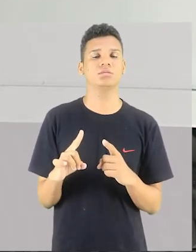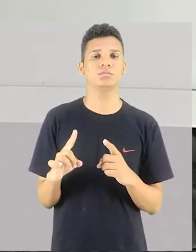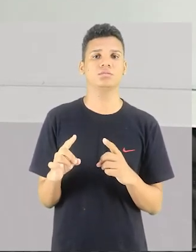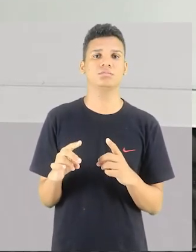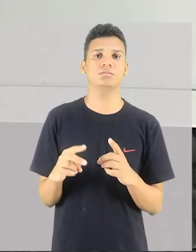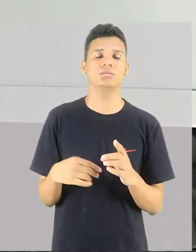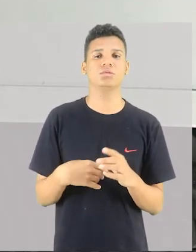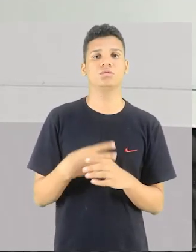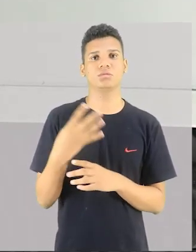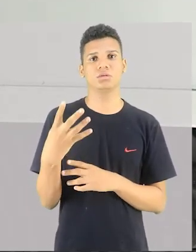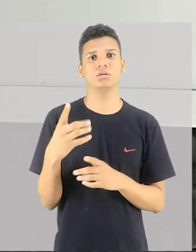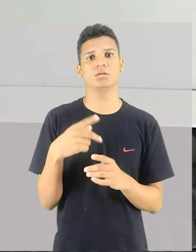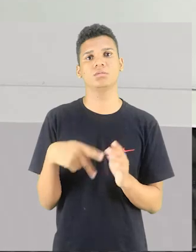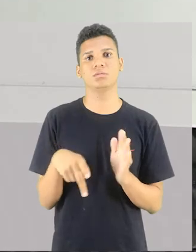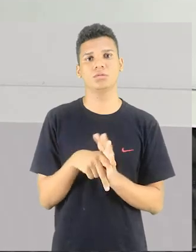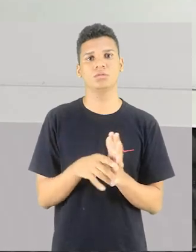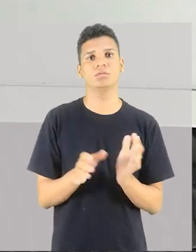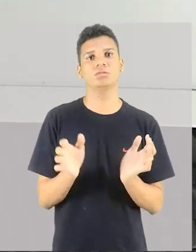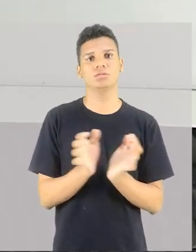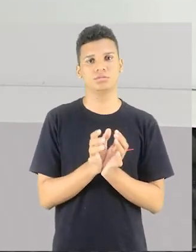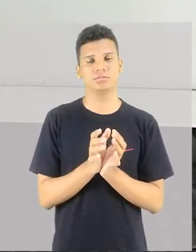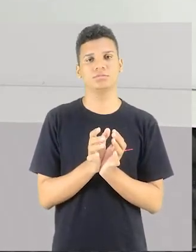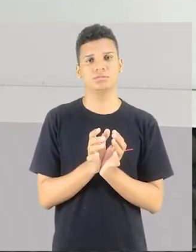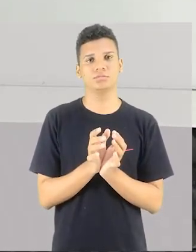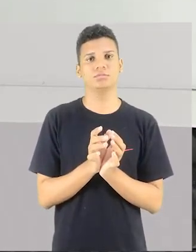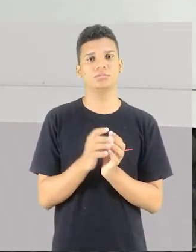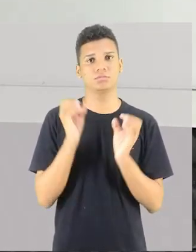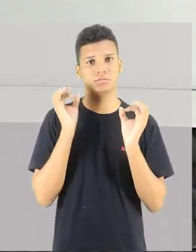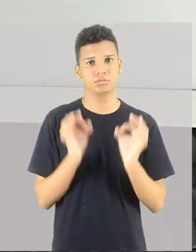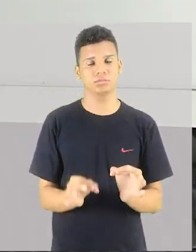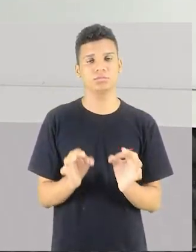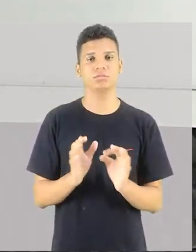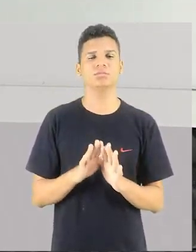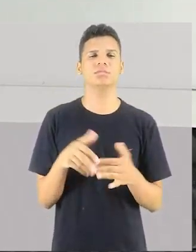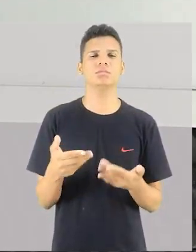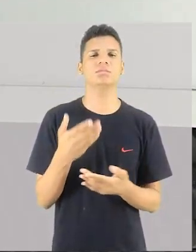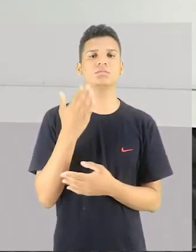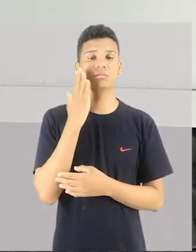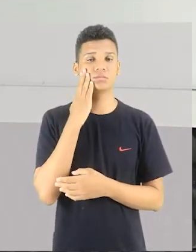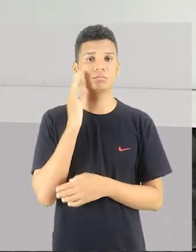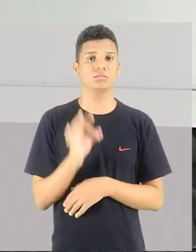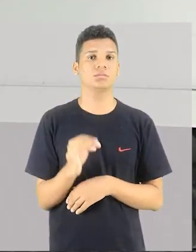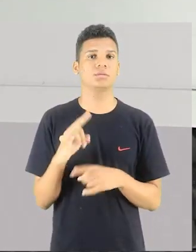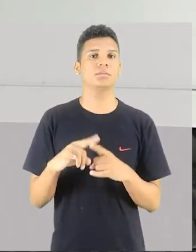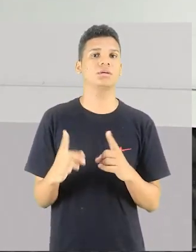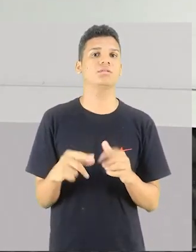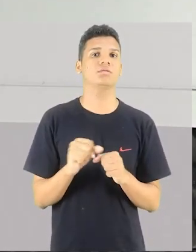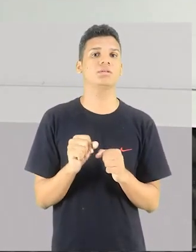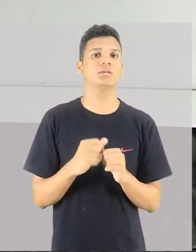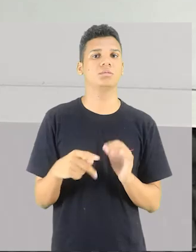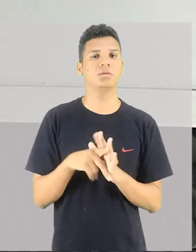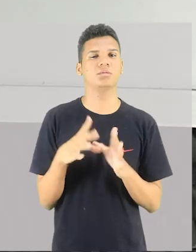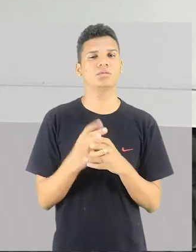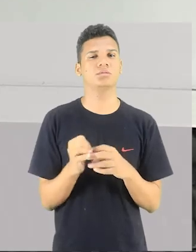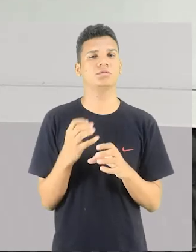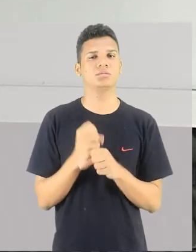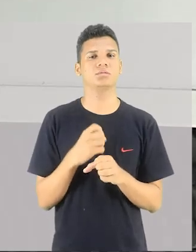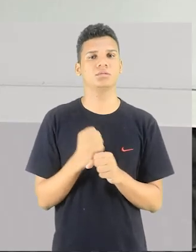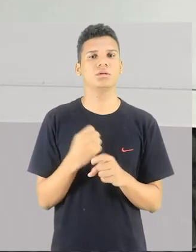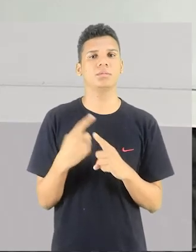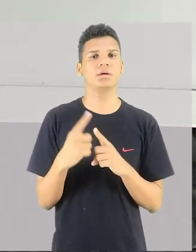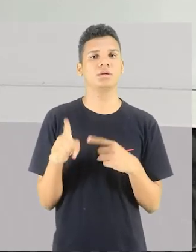4 a Quad certinho tudo olha só então fazendo aqui a conta você tem que a